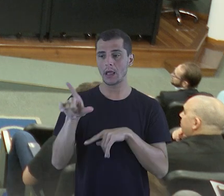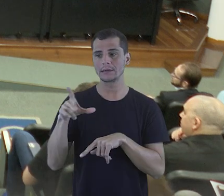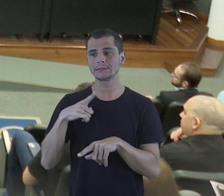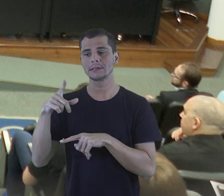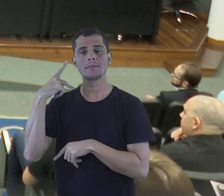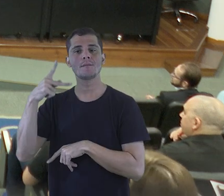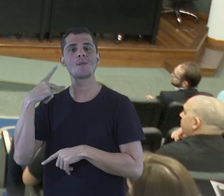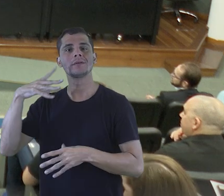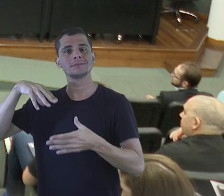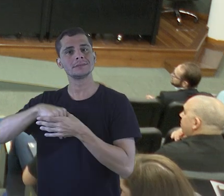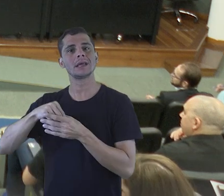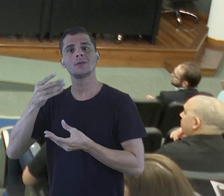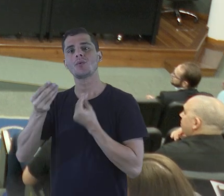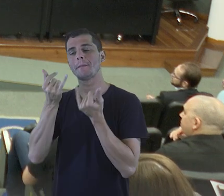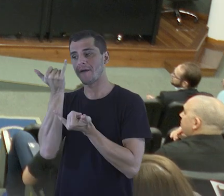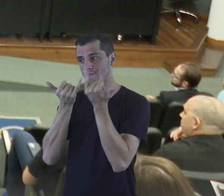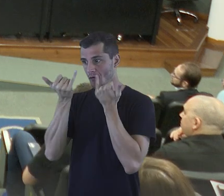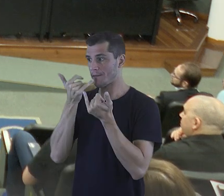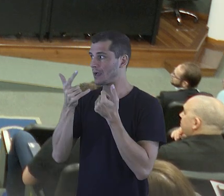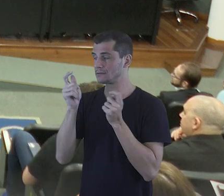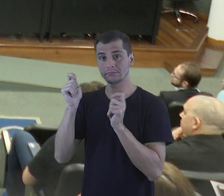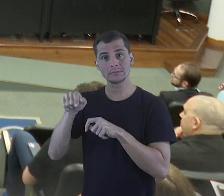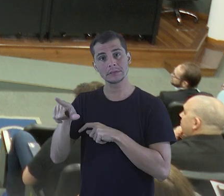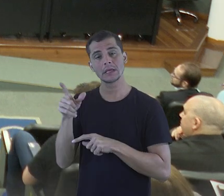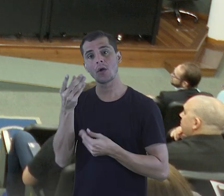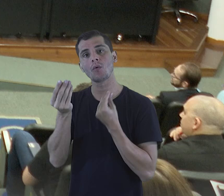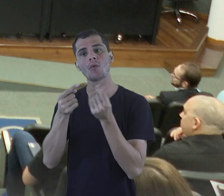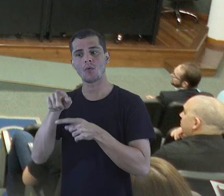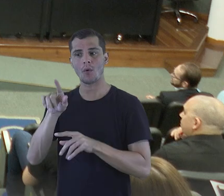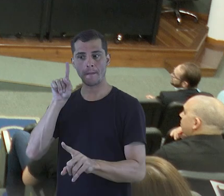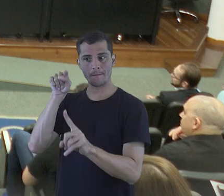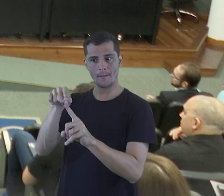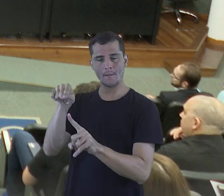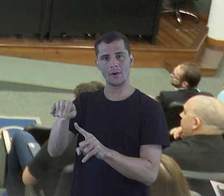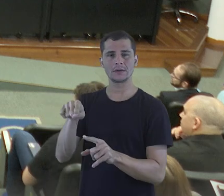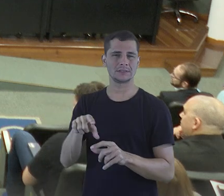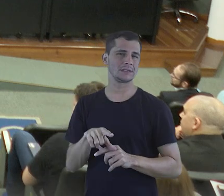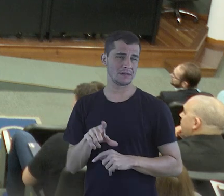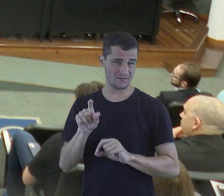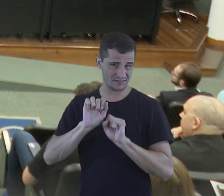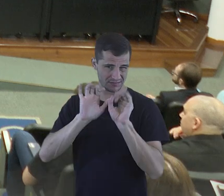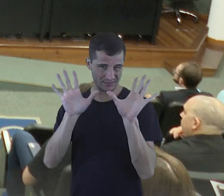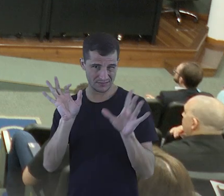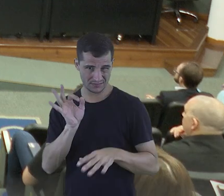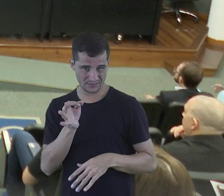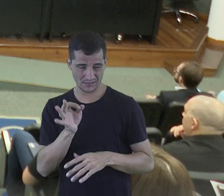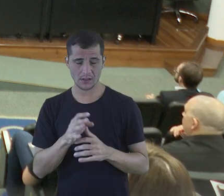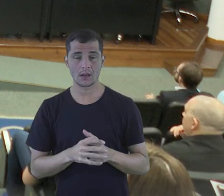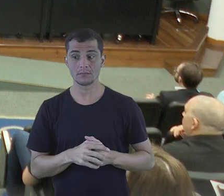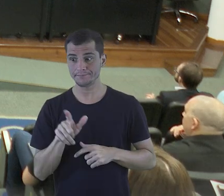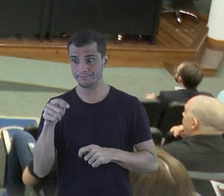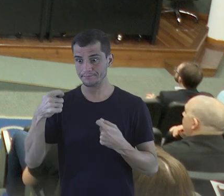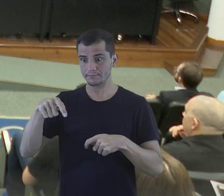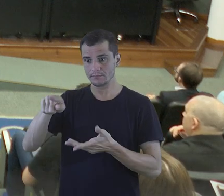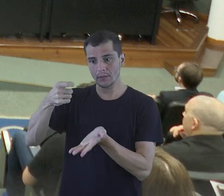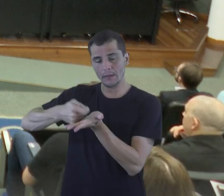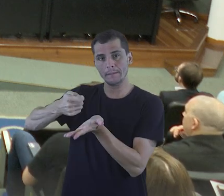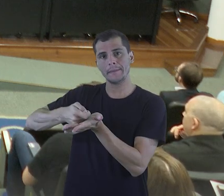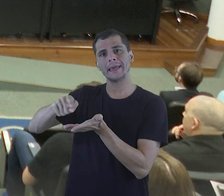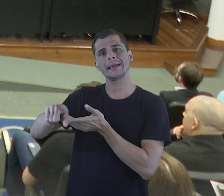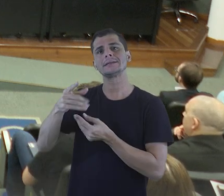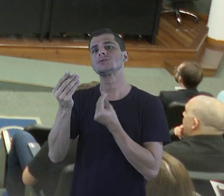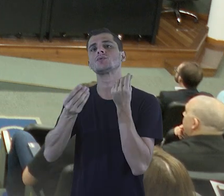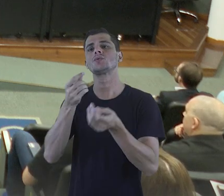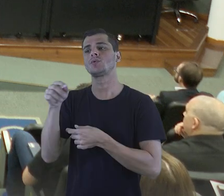de dados que me autoriza o compartilhamento destas informações para cumprimento desta finalidade ficou claro? então, aqui é uma exigência e um requisito para